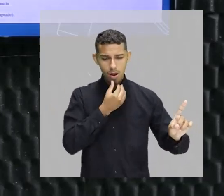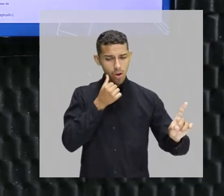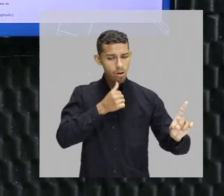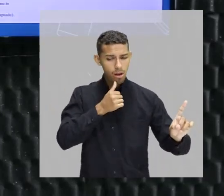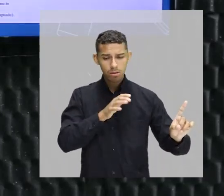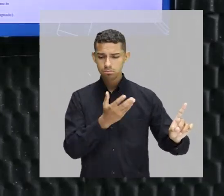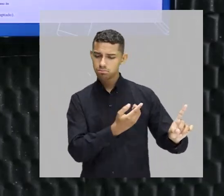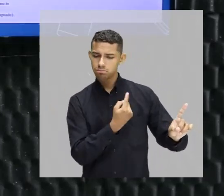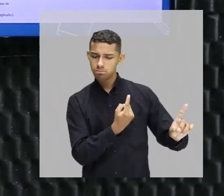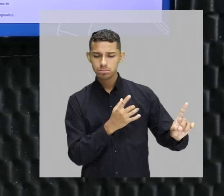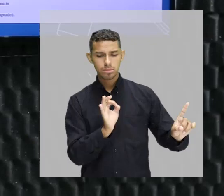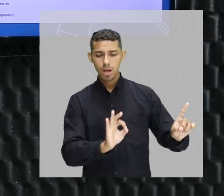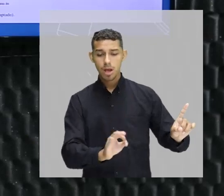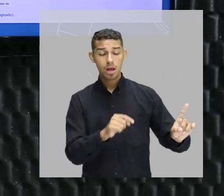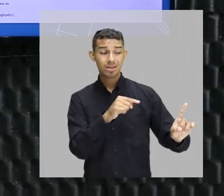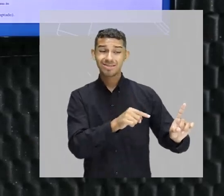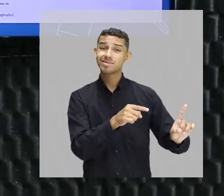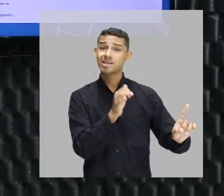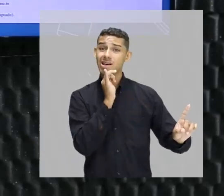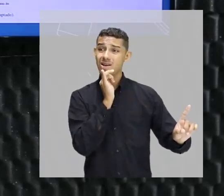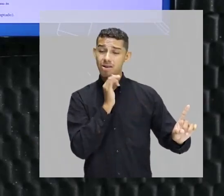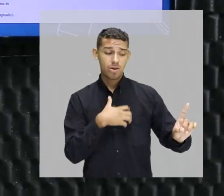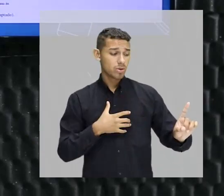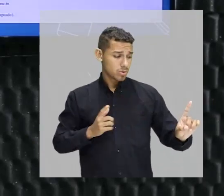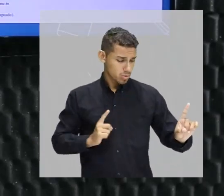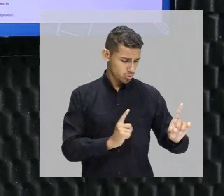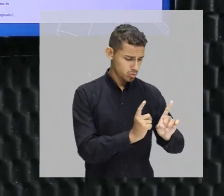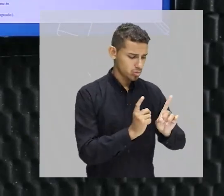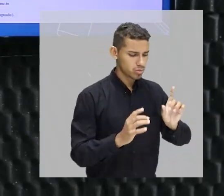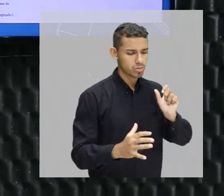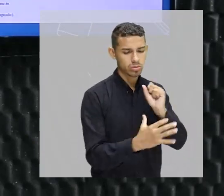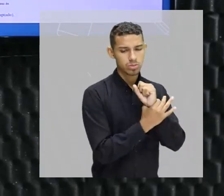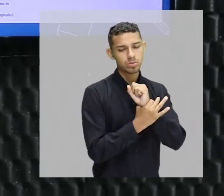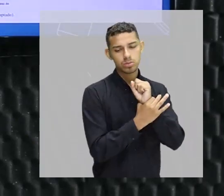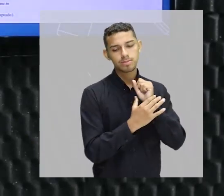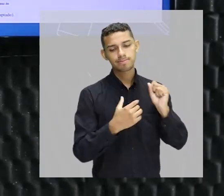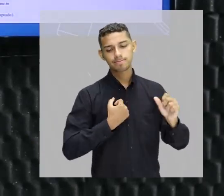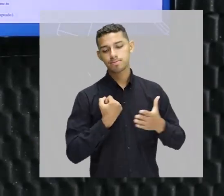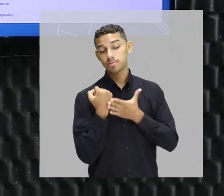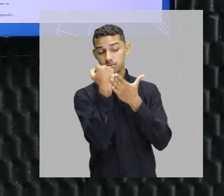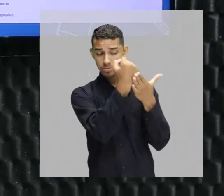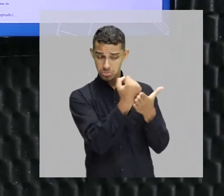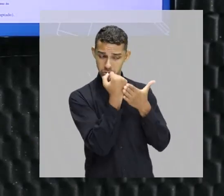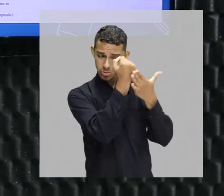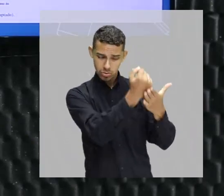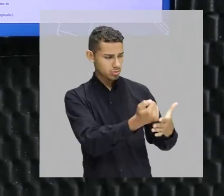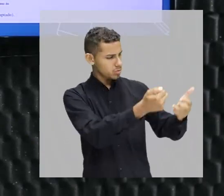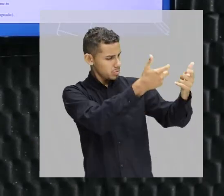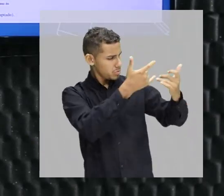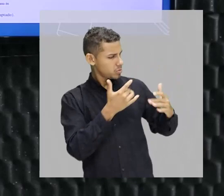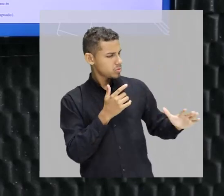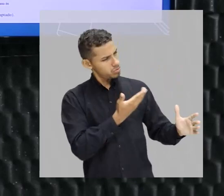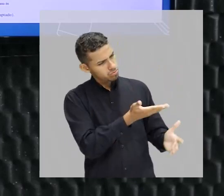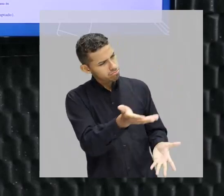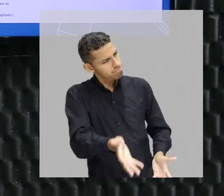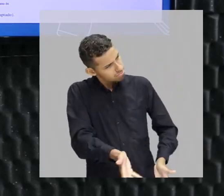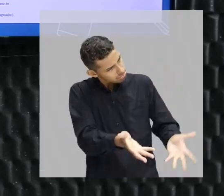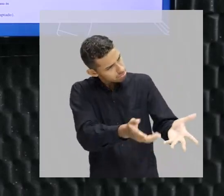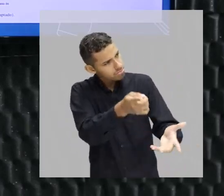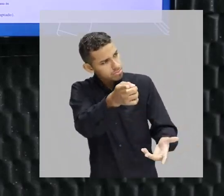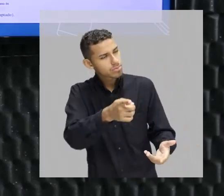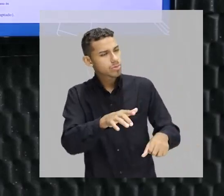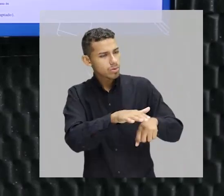Assim farás com que ele se sinta seguro. Ajuda-o a contar a alguém de confiança o que se